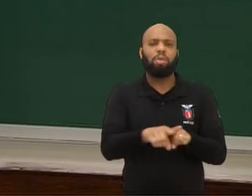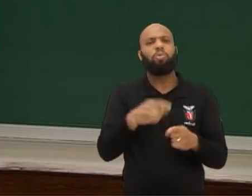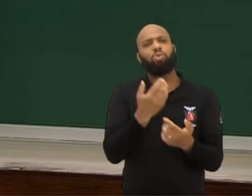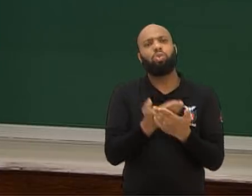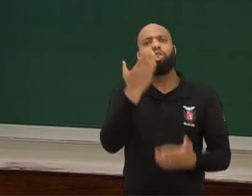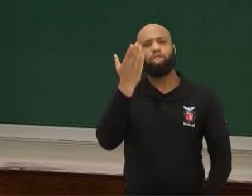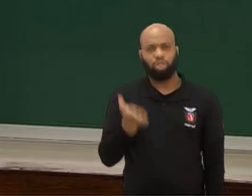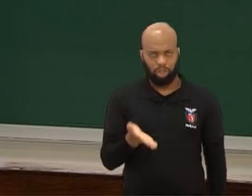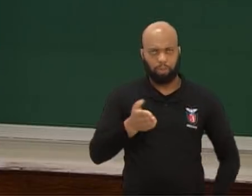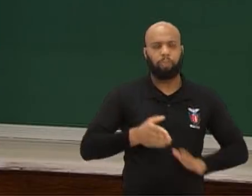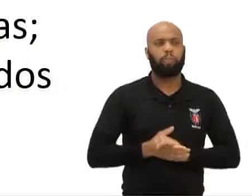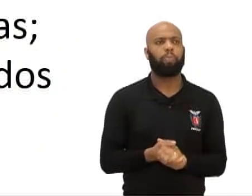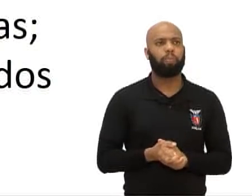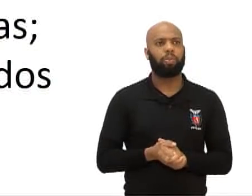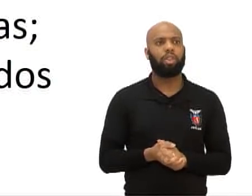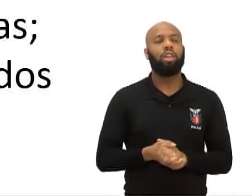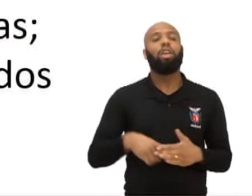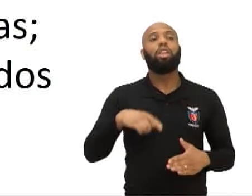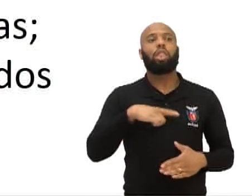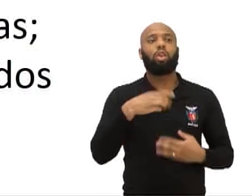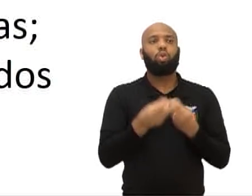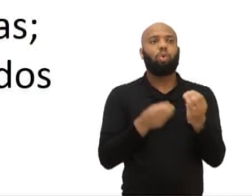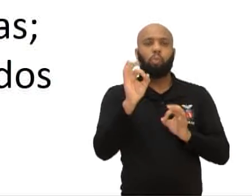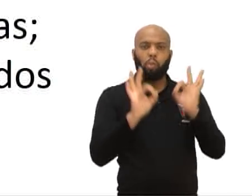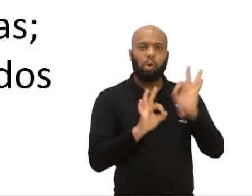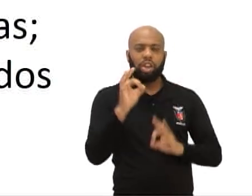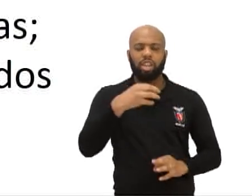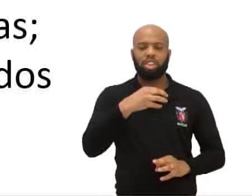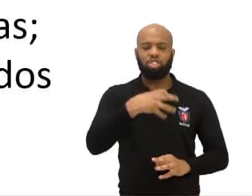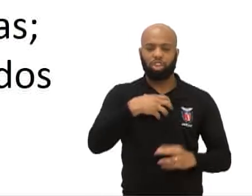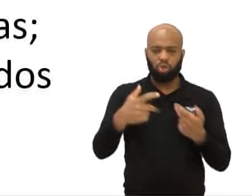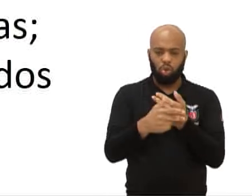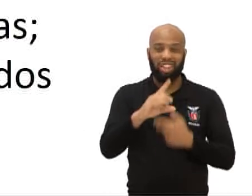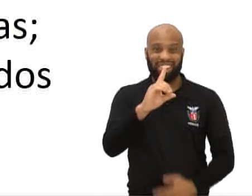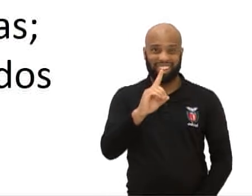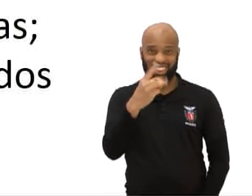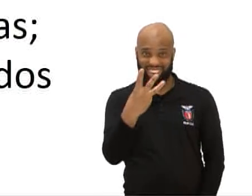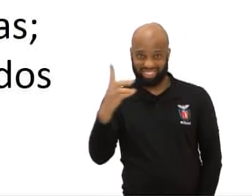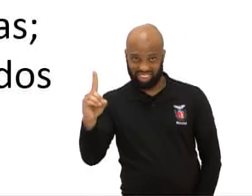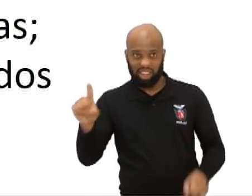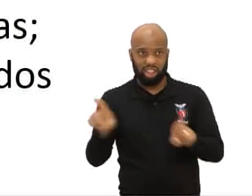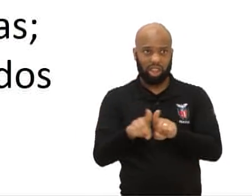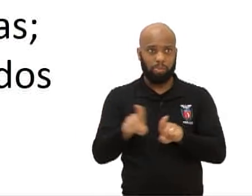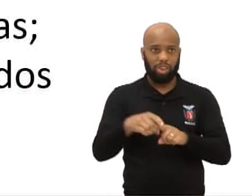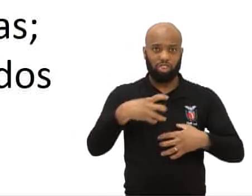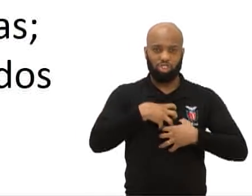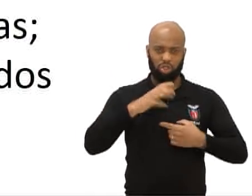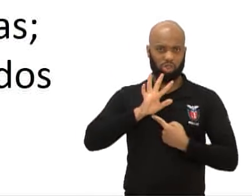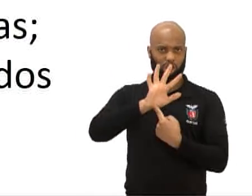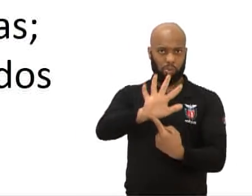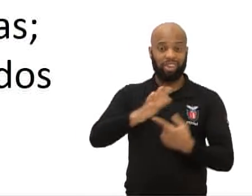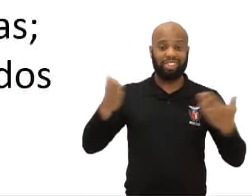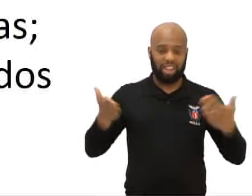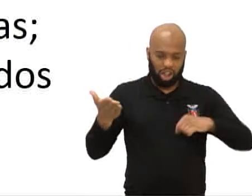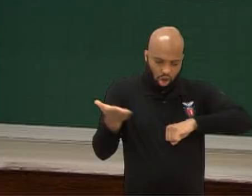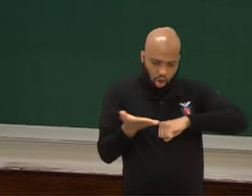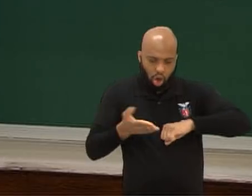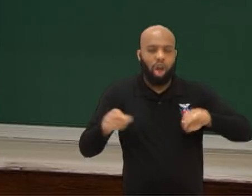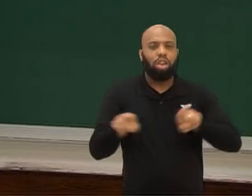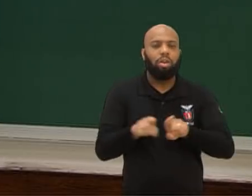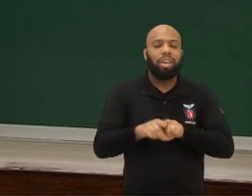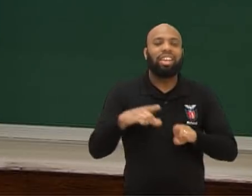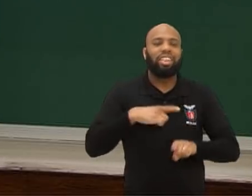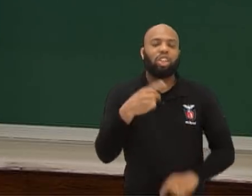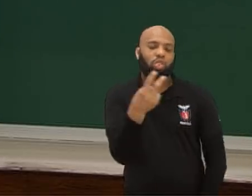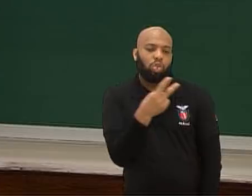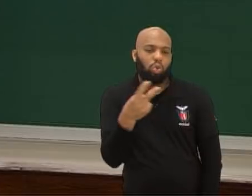né? O mapeamento 3D e as instalações como manifestações contemporâneas, nós conhecemos essas